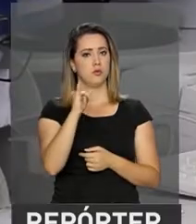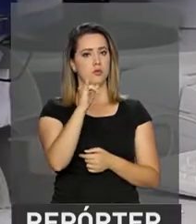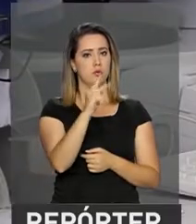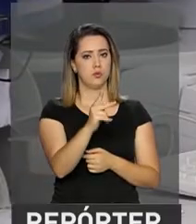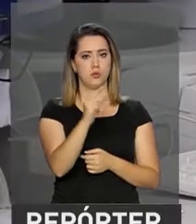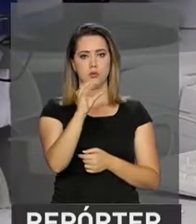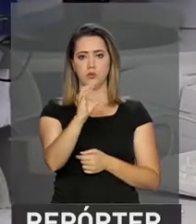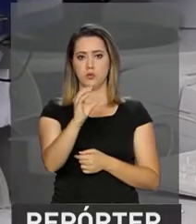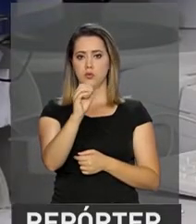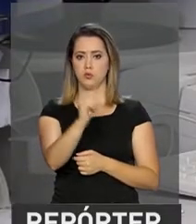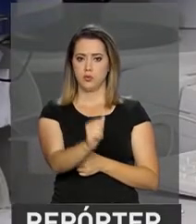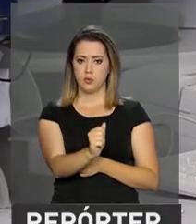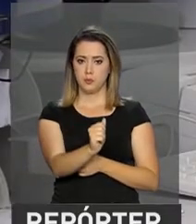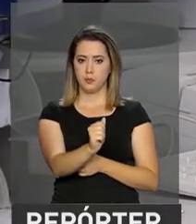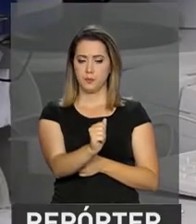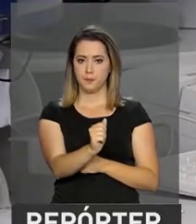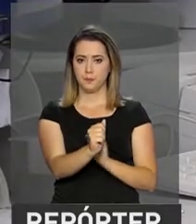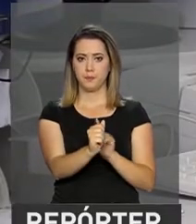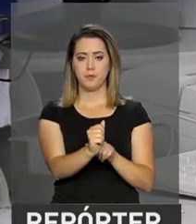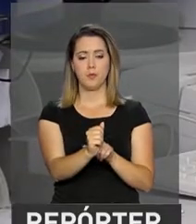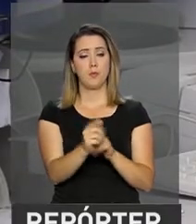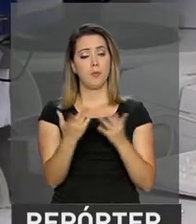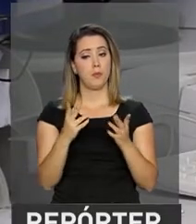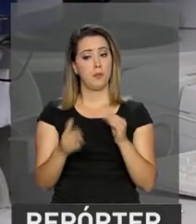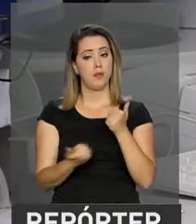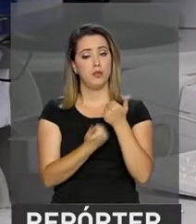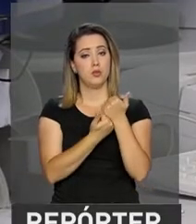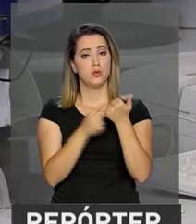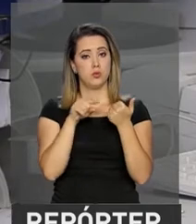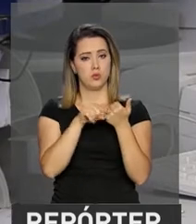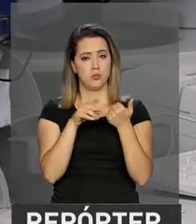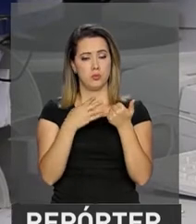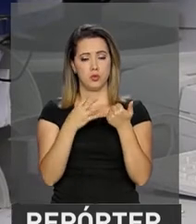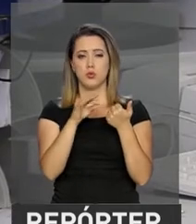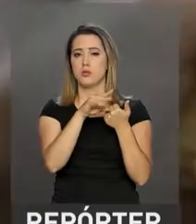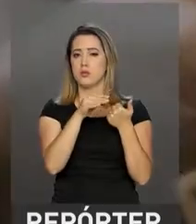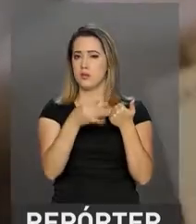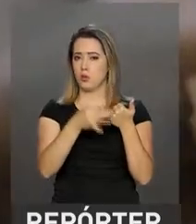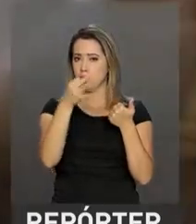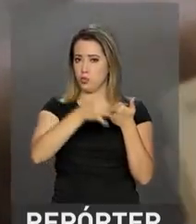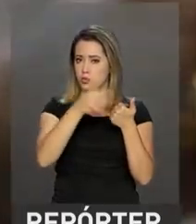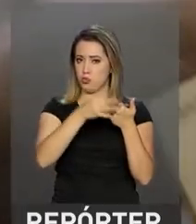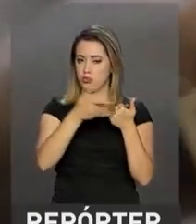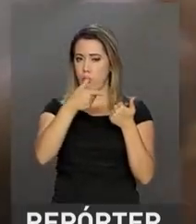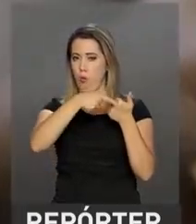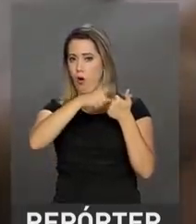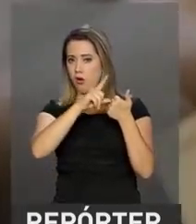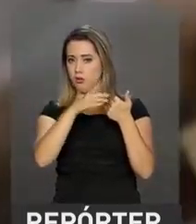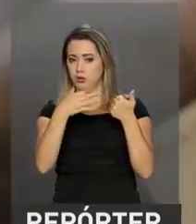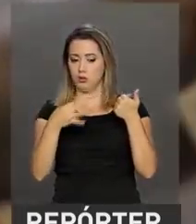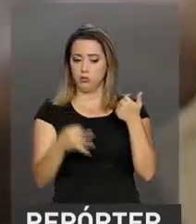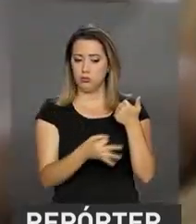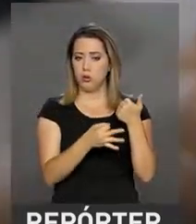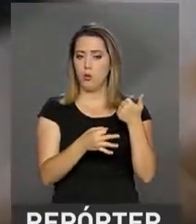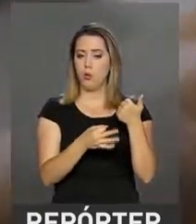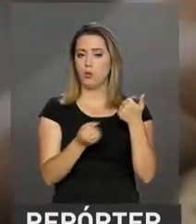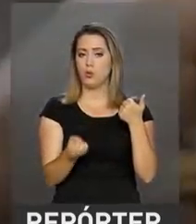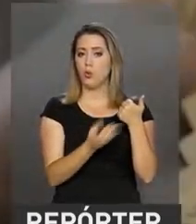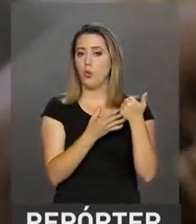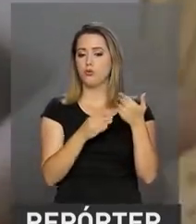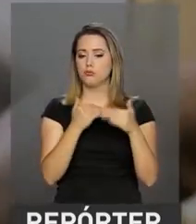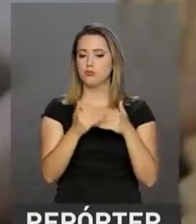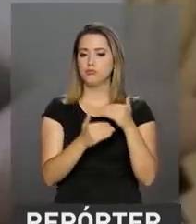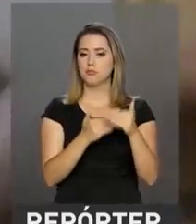Preços ao Consumidor Amplo, o IPCA. A substituição da TJLP para a TLP será gradual e deverá